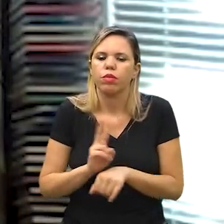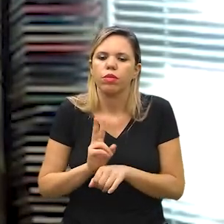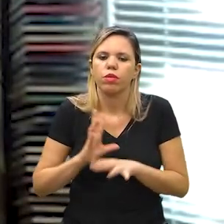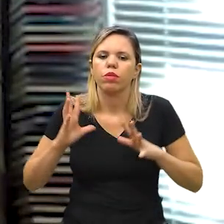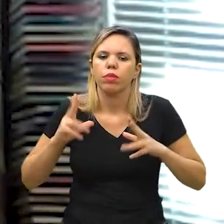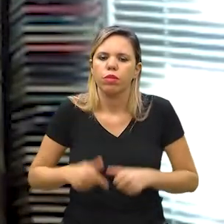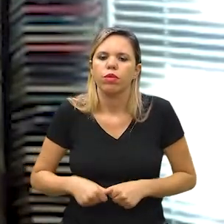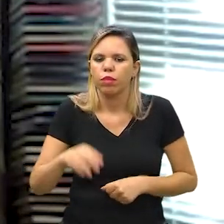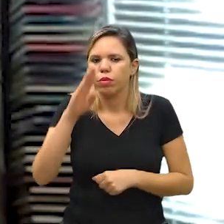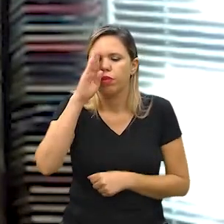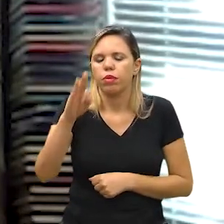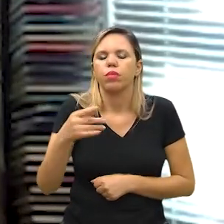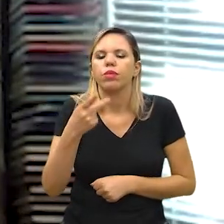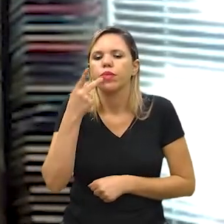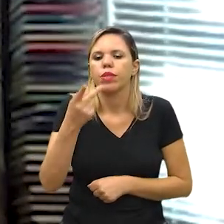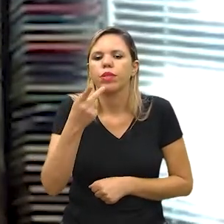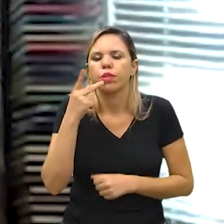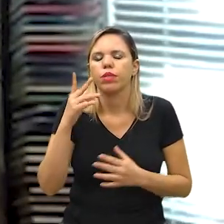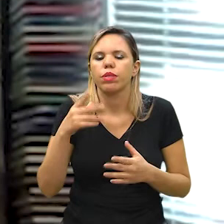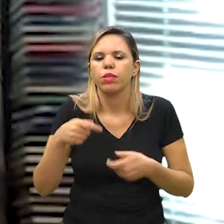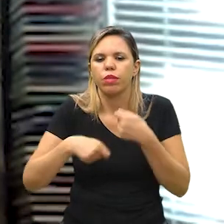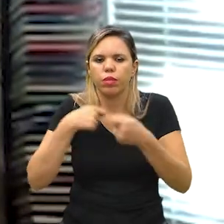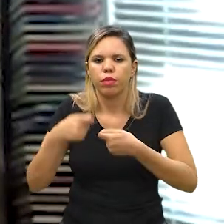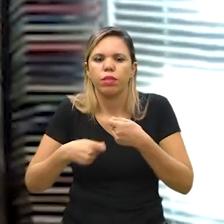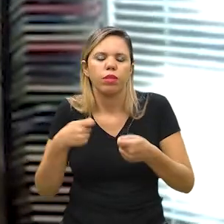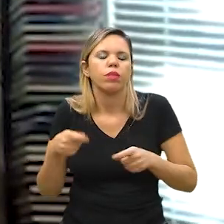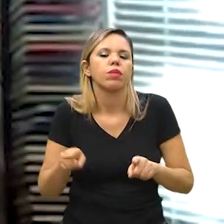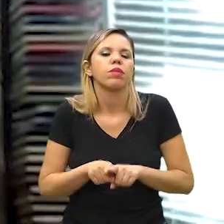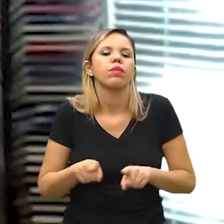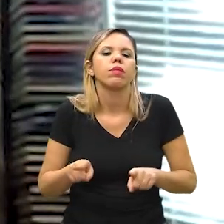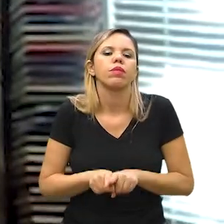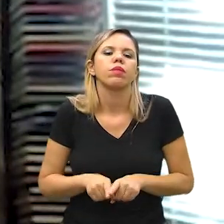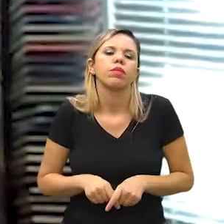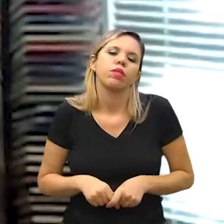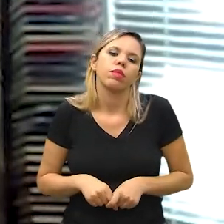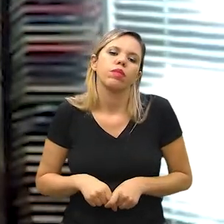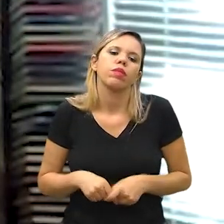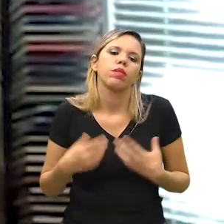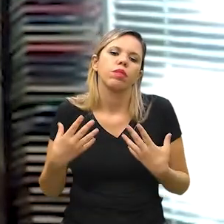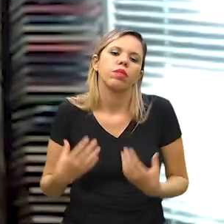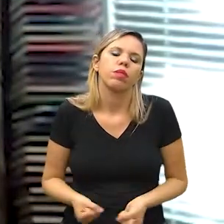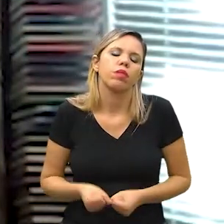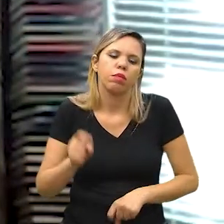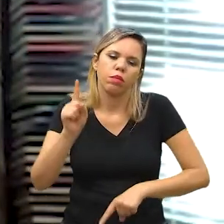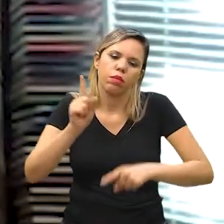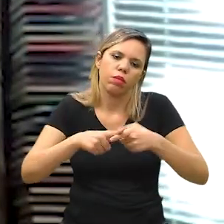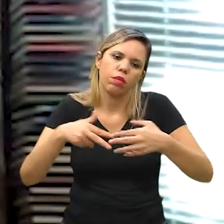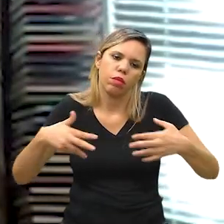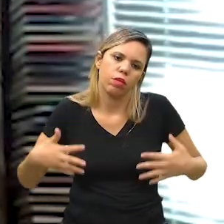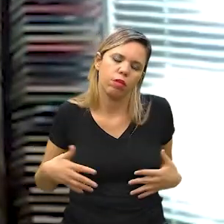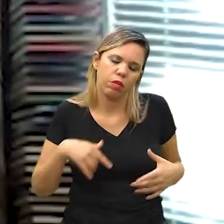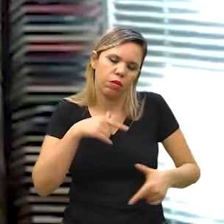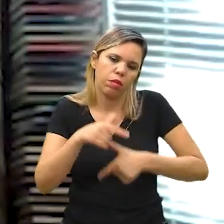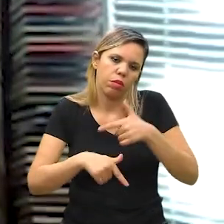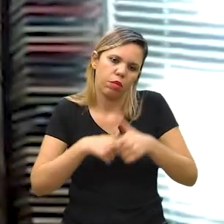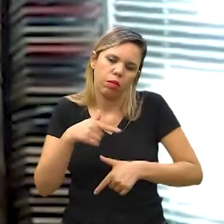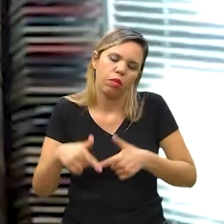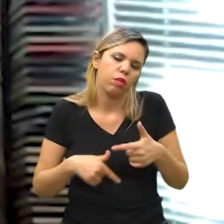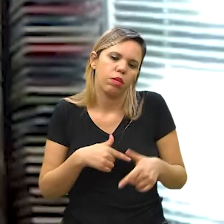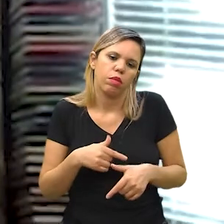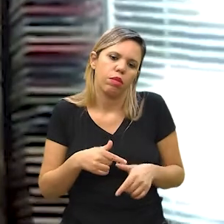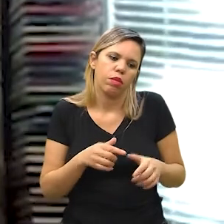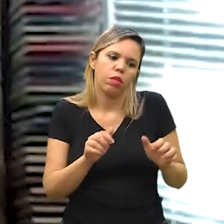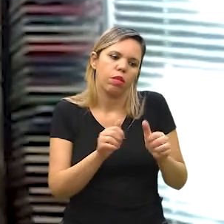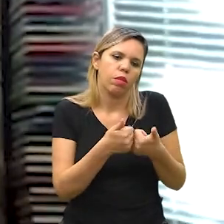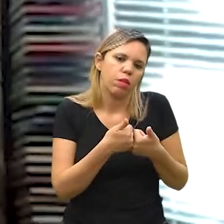vigilância sanitária, né? Principalmente quando a gente fala de alimentação, e depois na aquisição de utensílios e equipamentos. Isso varia